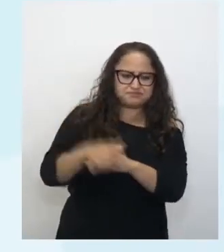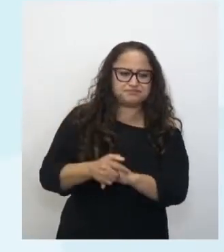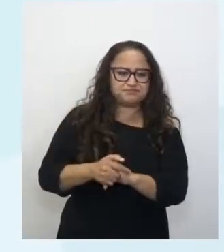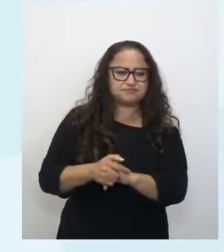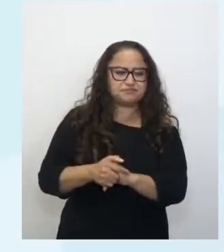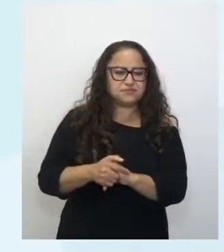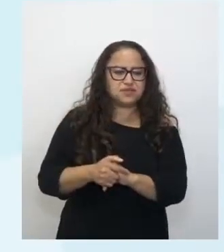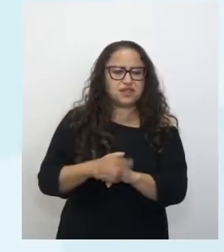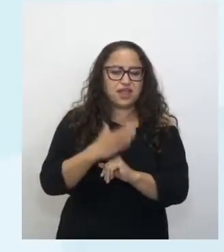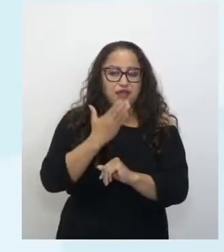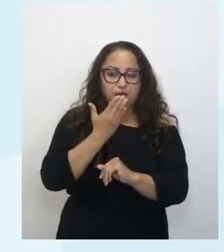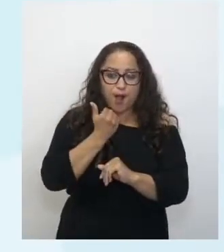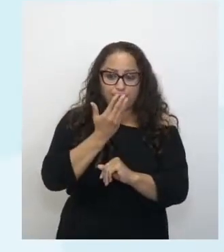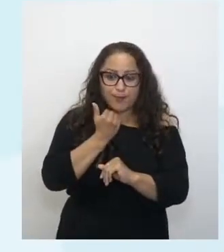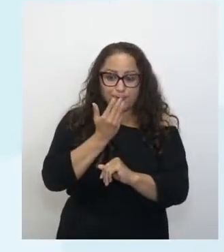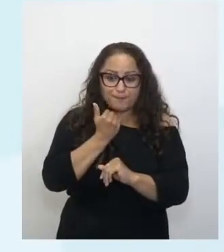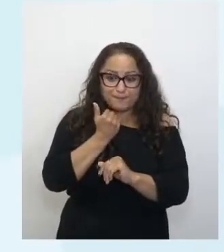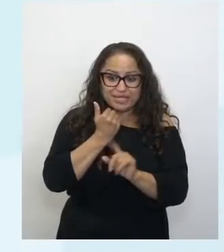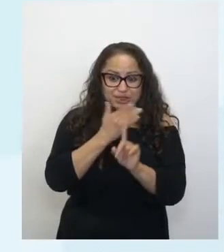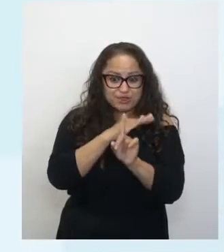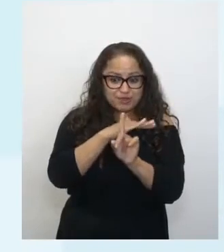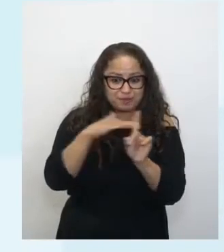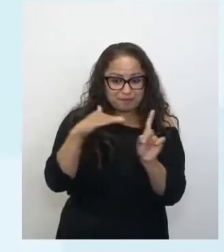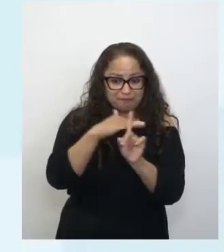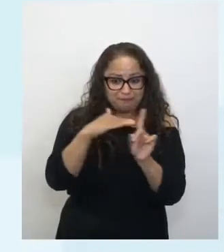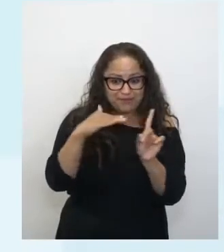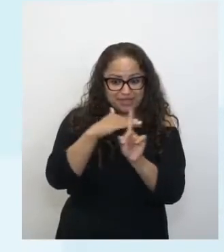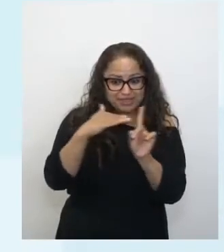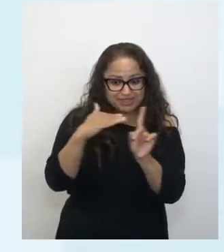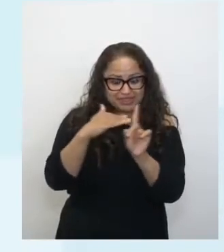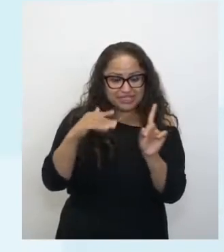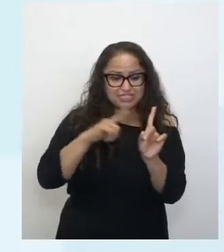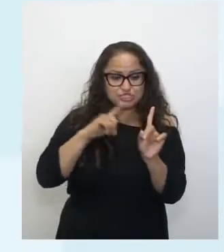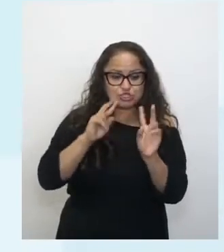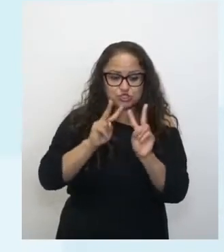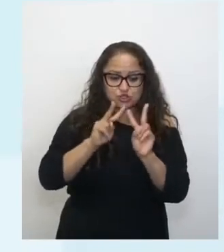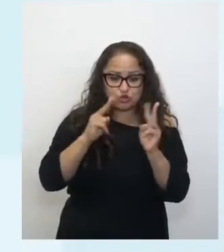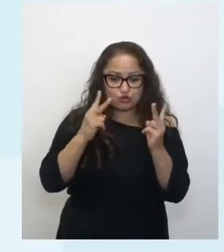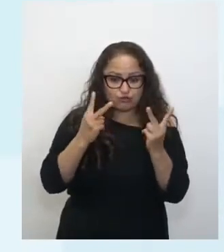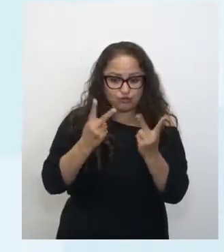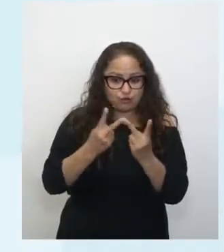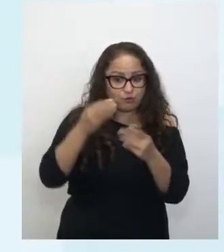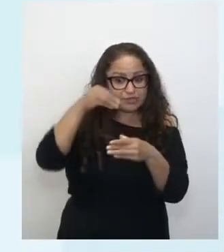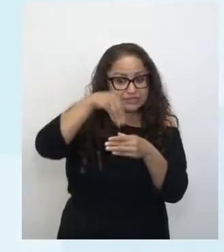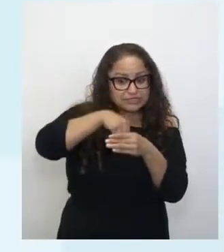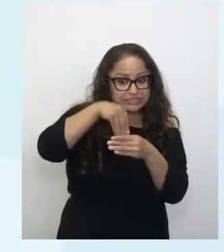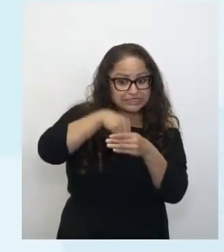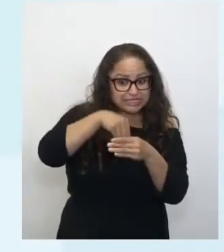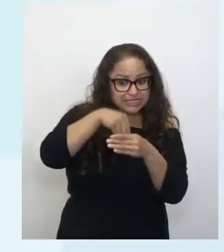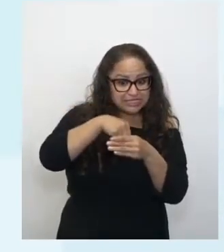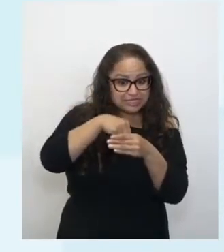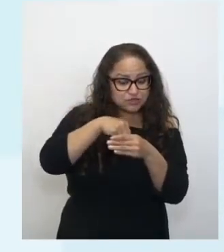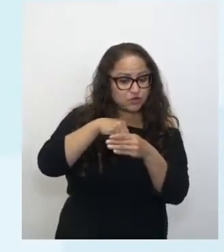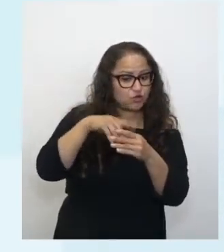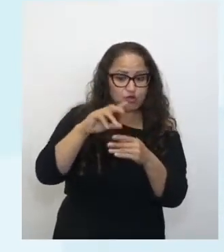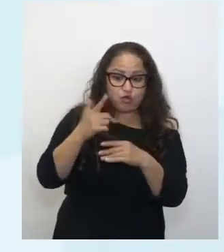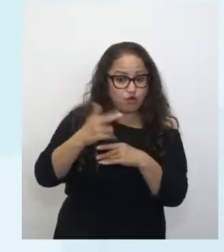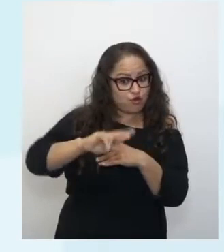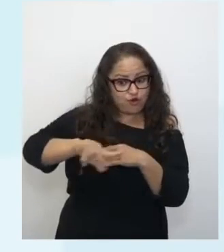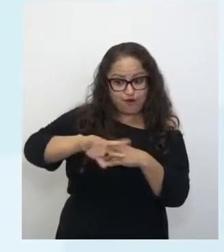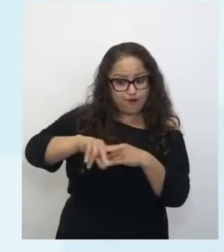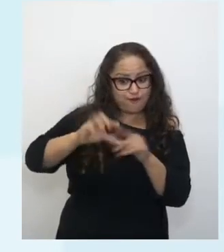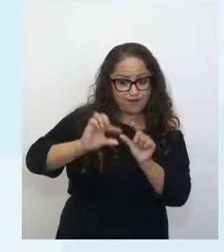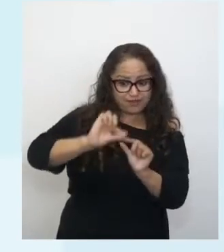tô comendo metade do volume metade do volume não é metade da altura